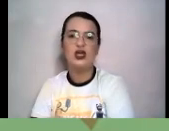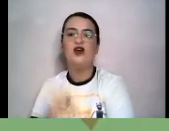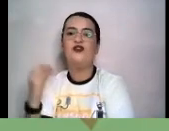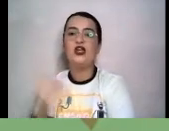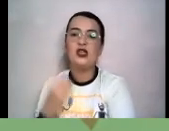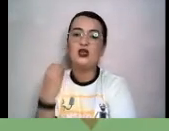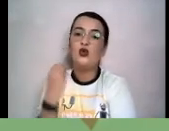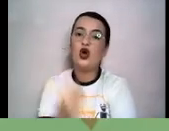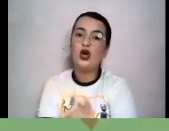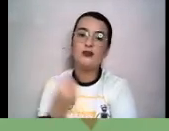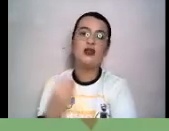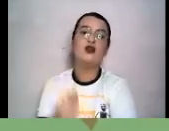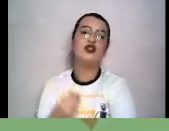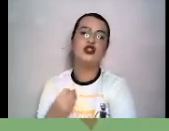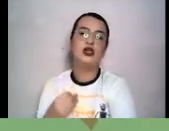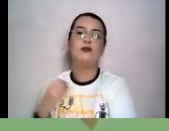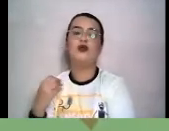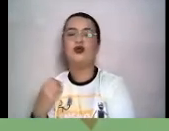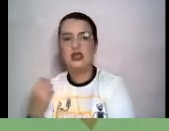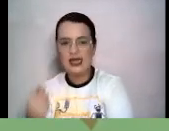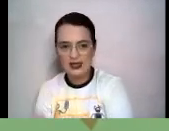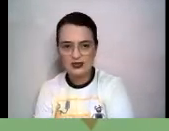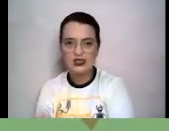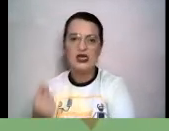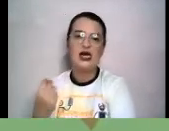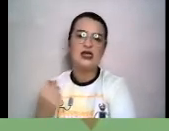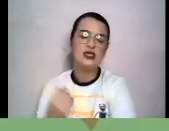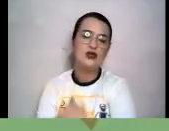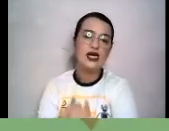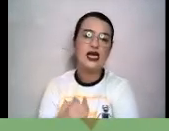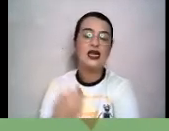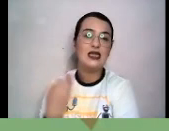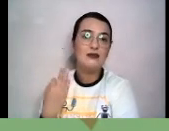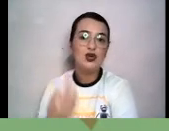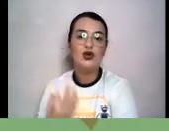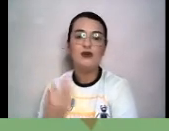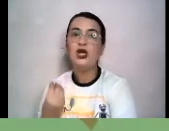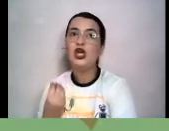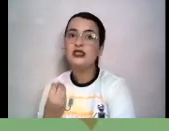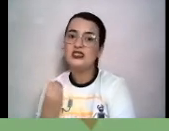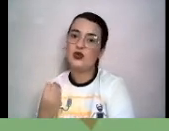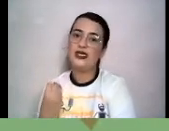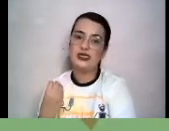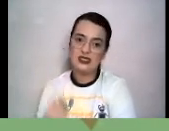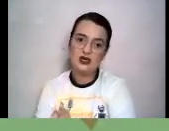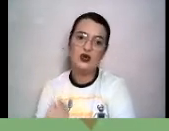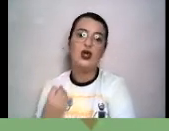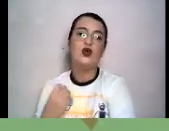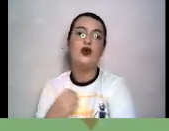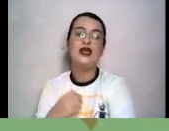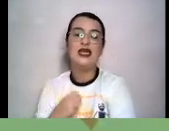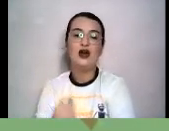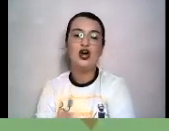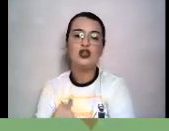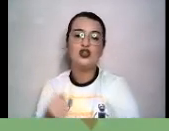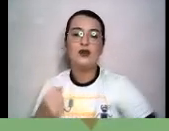mortos, 28 milhões de mutilados. A Segunda Guerra, ela terminou em 1945,